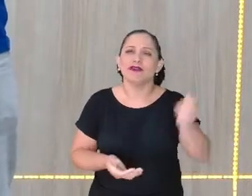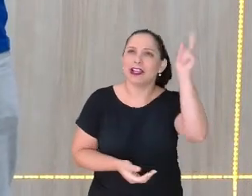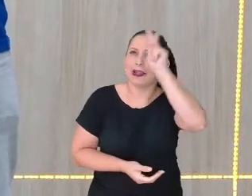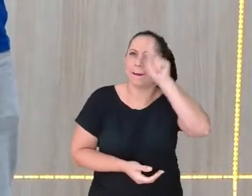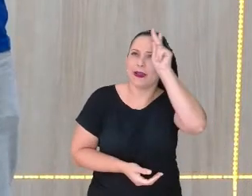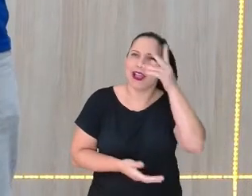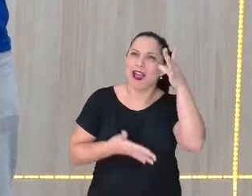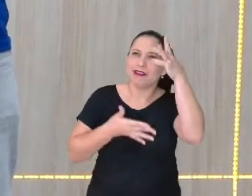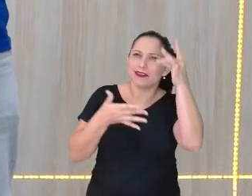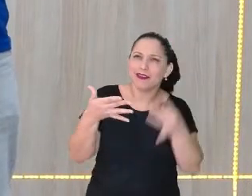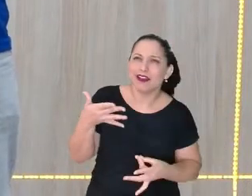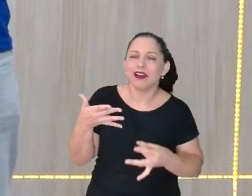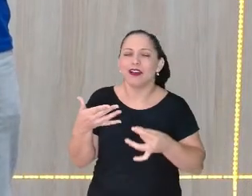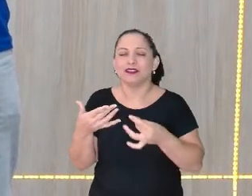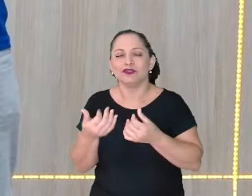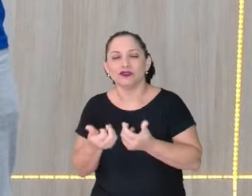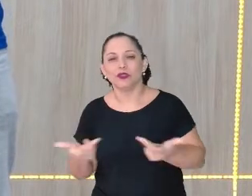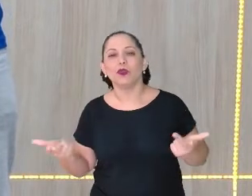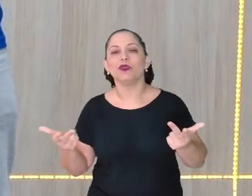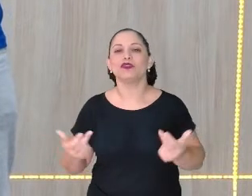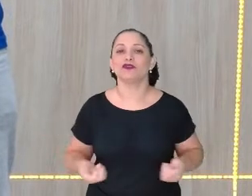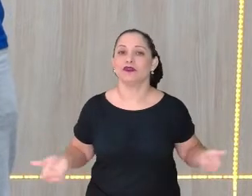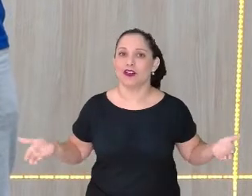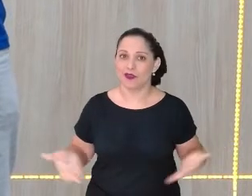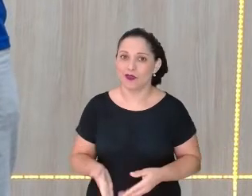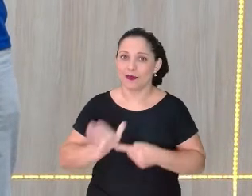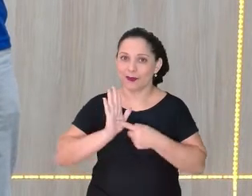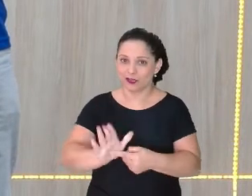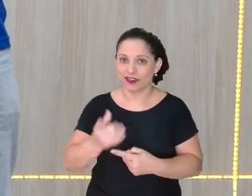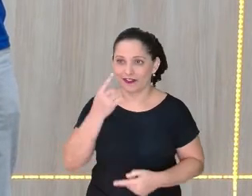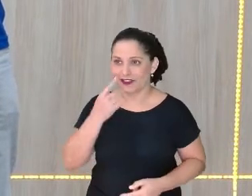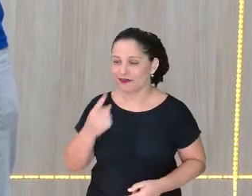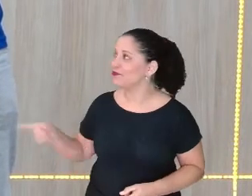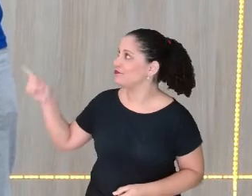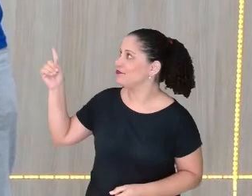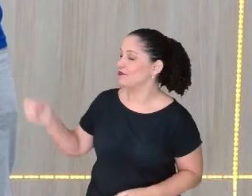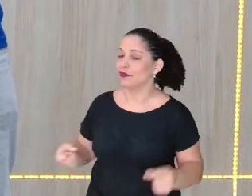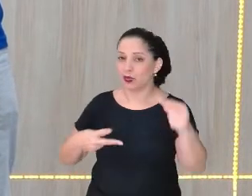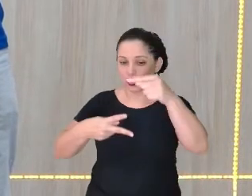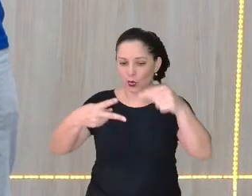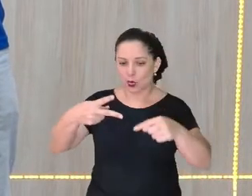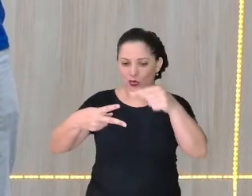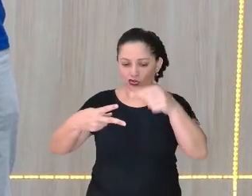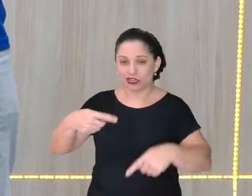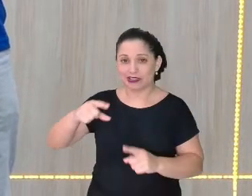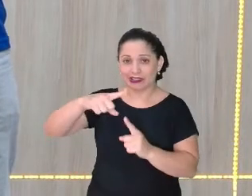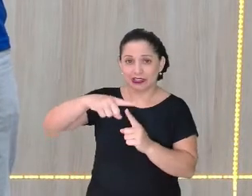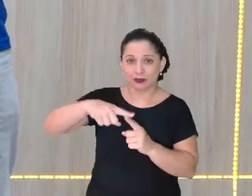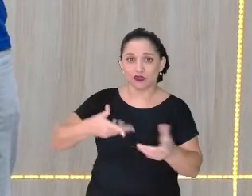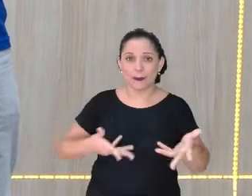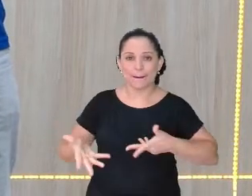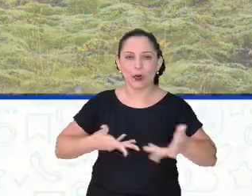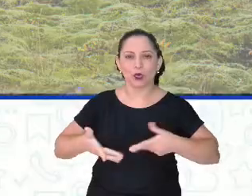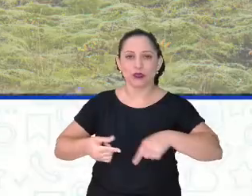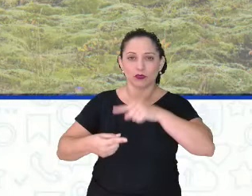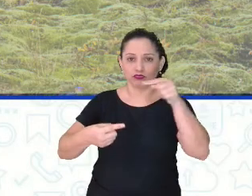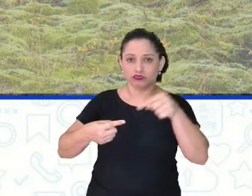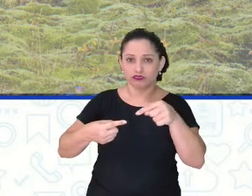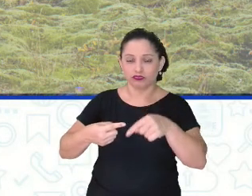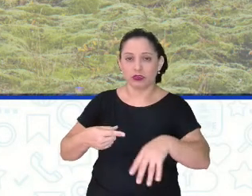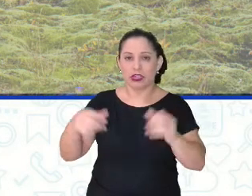de detalhes, né, de certas coisas. E aí eu trago hoje para vocês dois tipos de modos de produção. O modo de